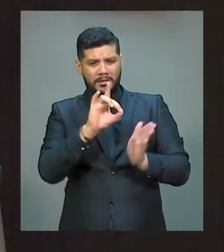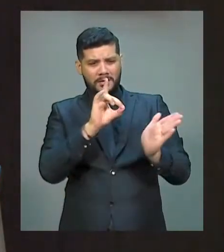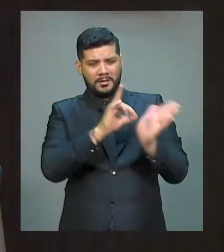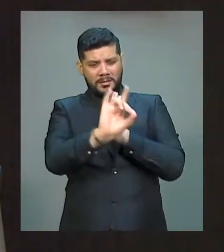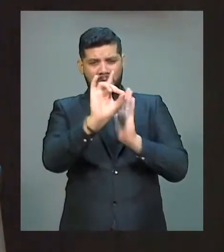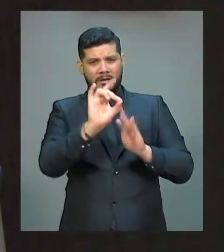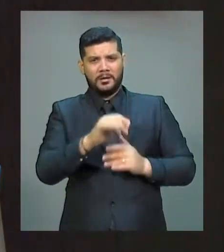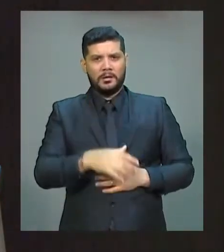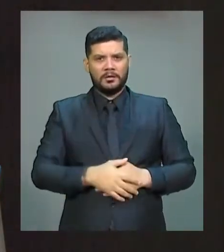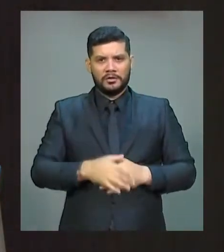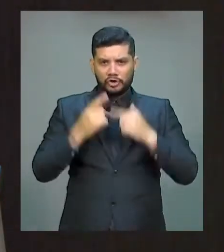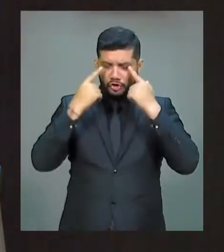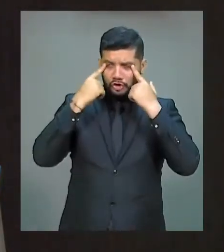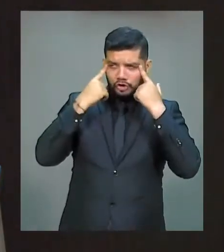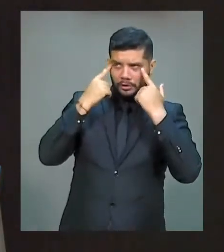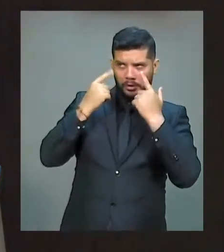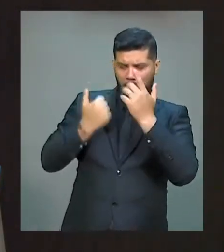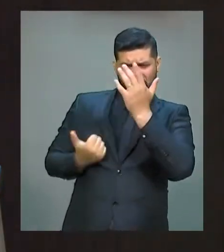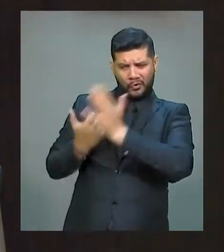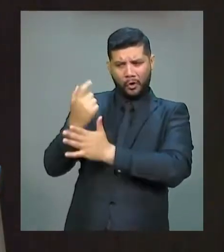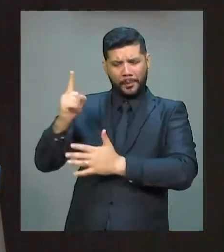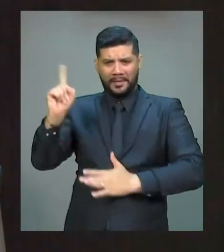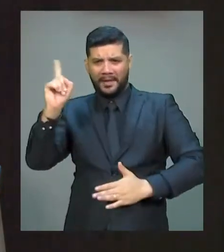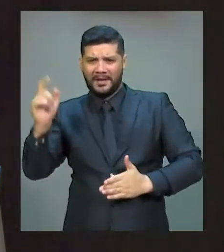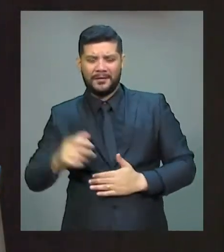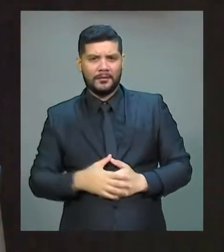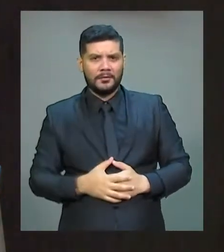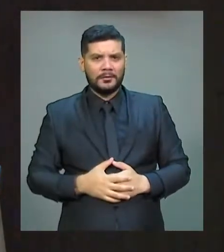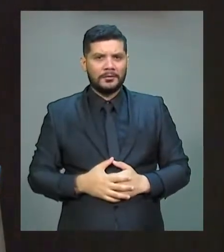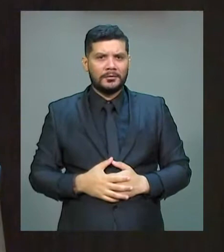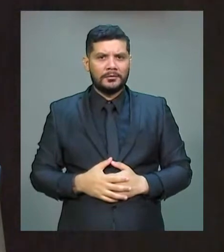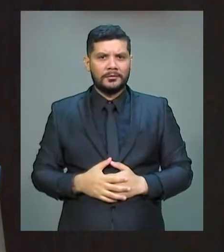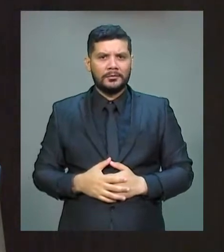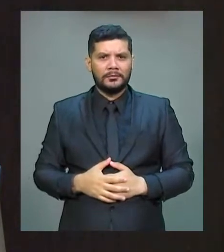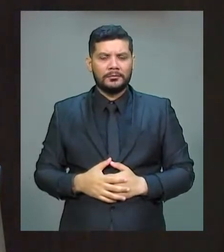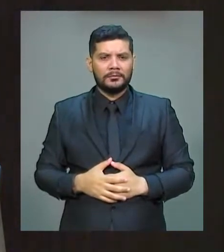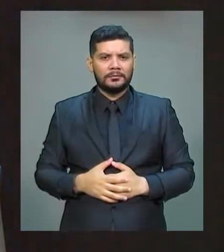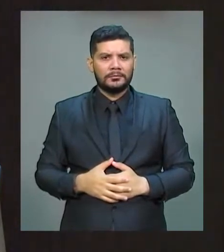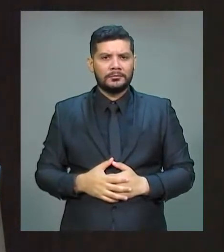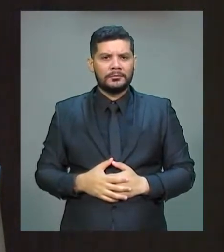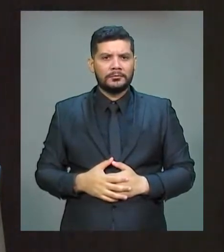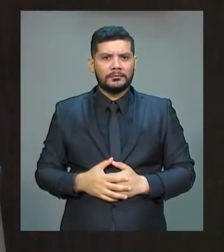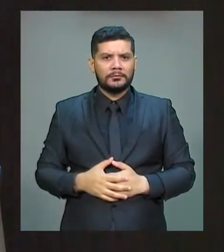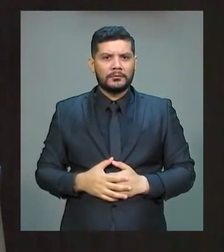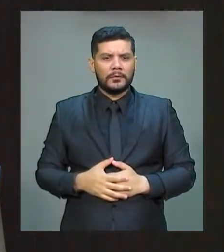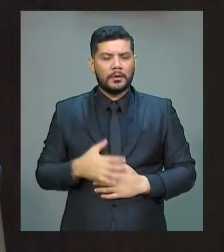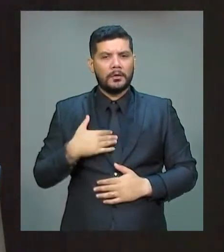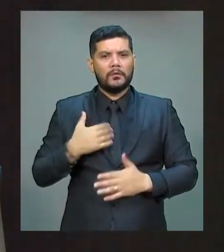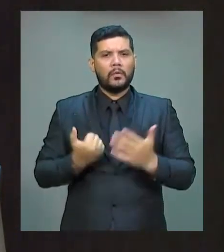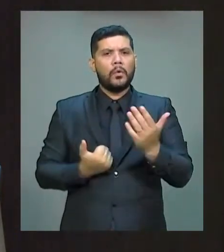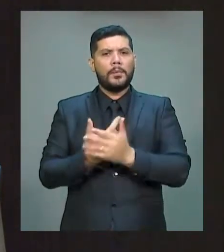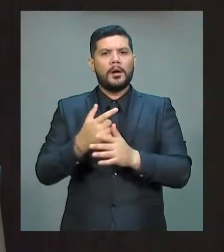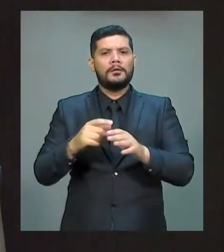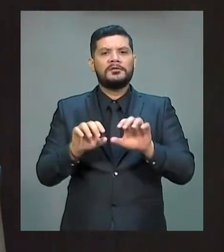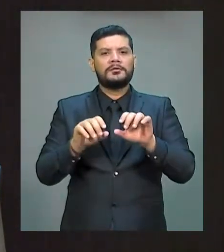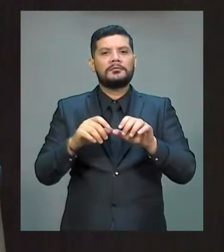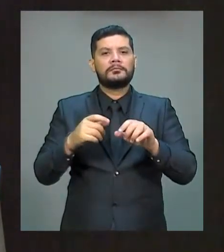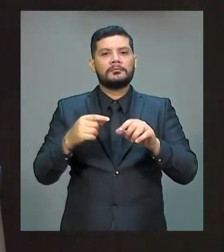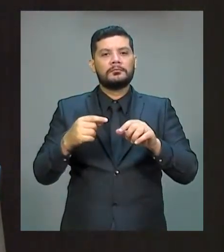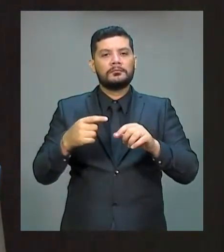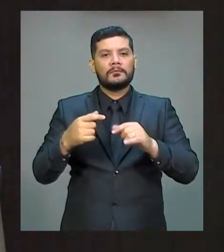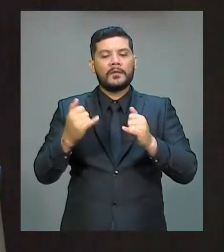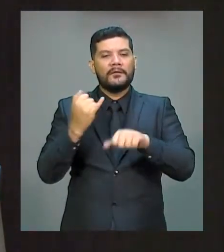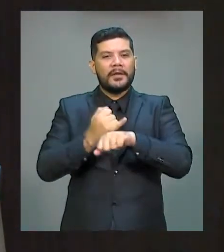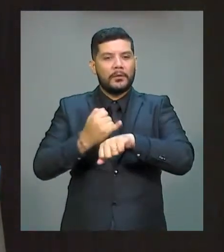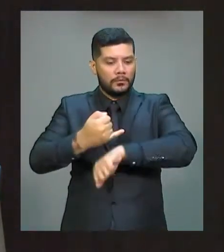da China, não vou comprar a vacina chinesa em outubro de 2020. Não comprou as seringas e agulhas a seu